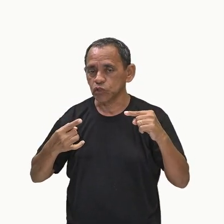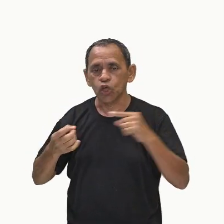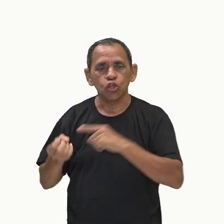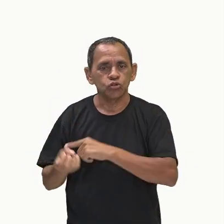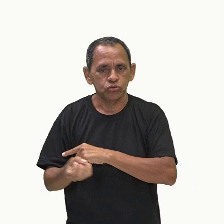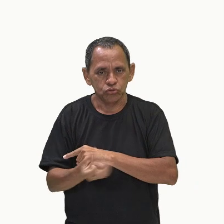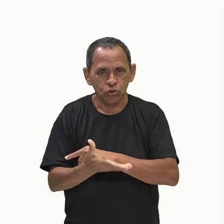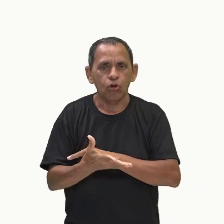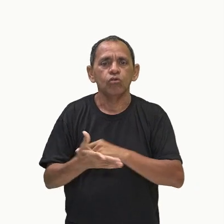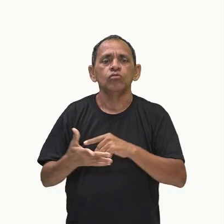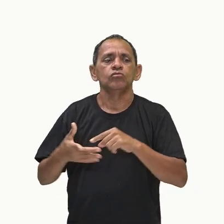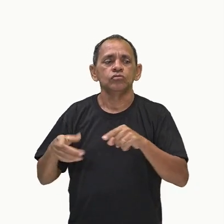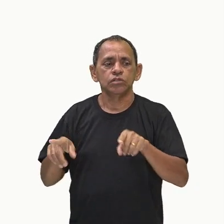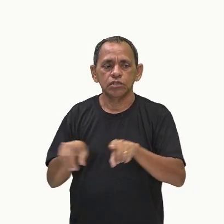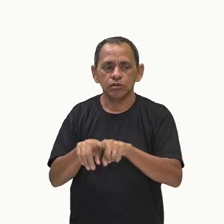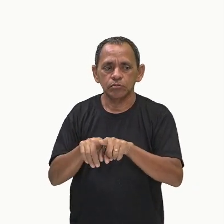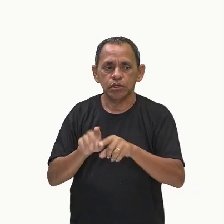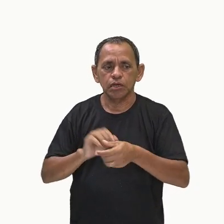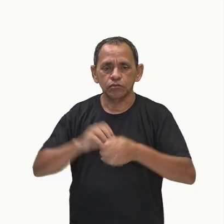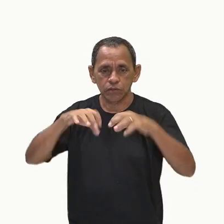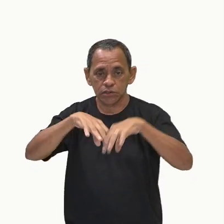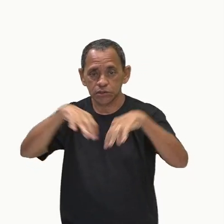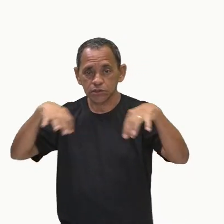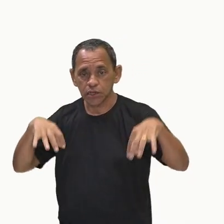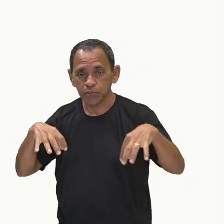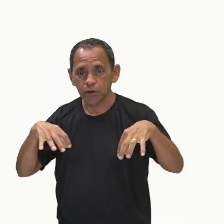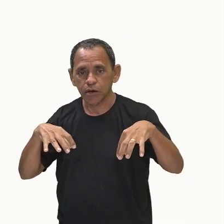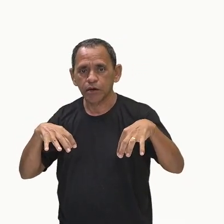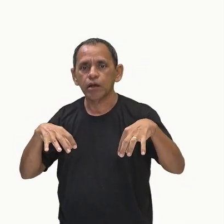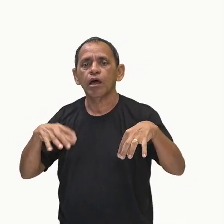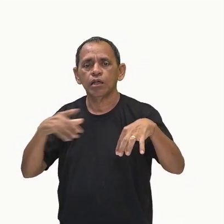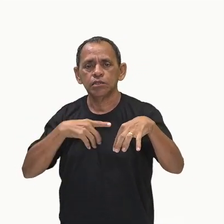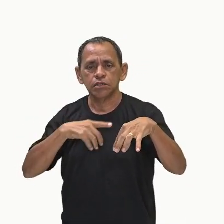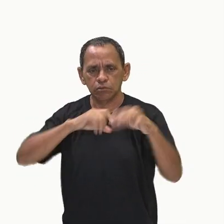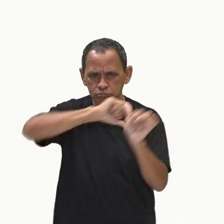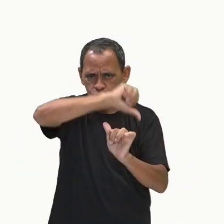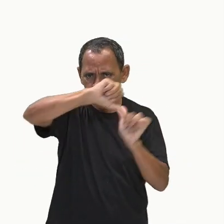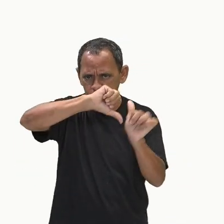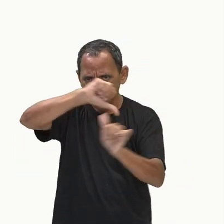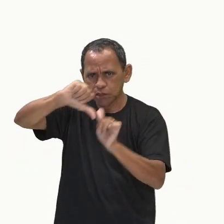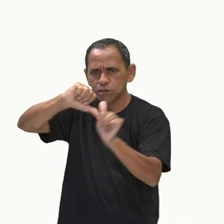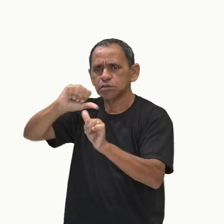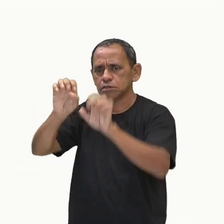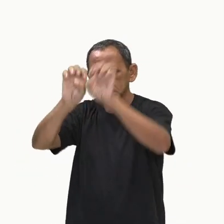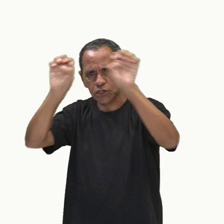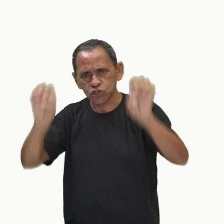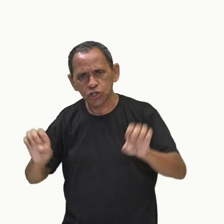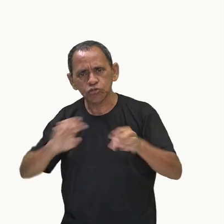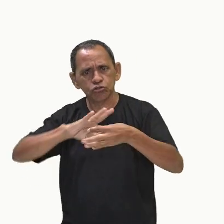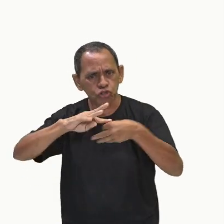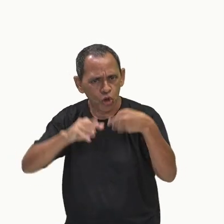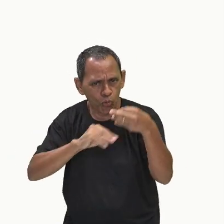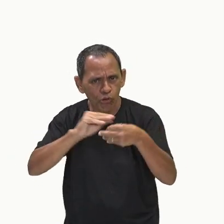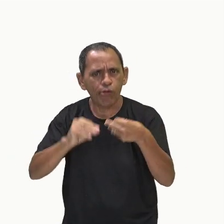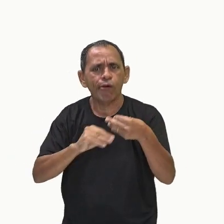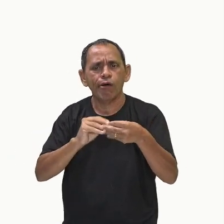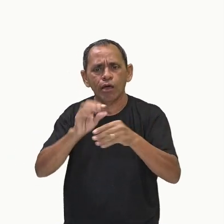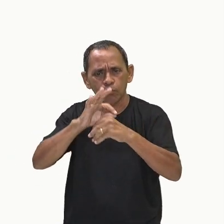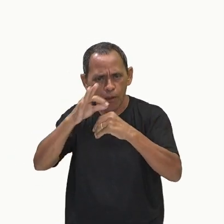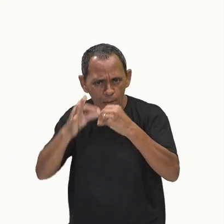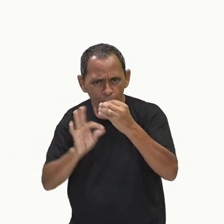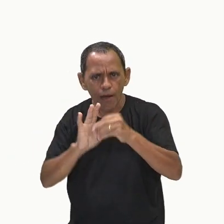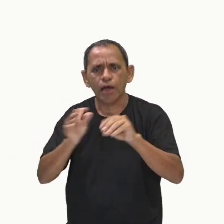vai se separar do DNA e passa por algumas modificações na sua estrutura molecular para se tornar o